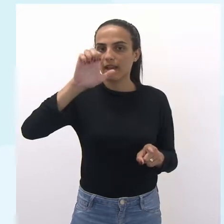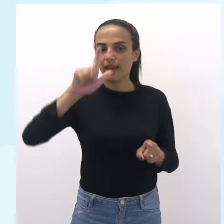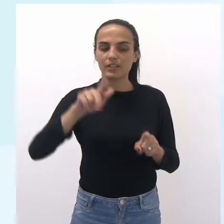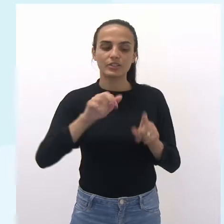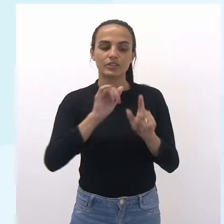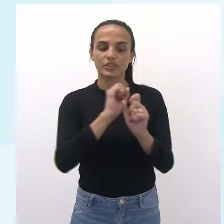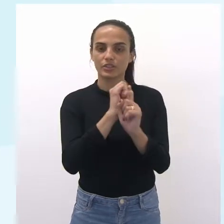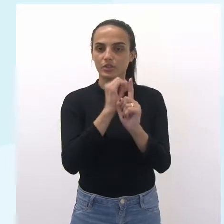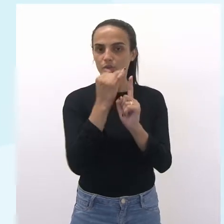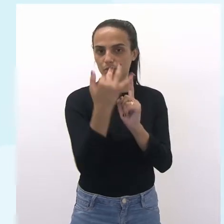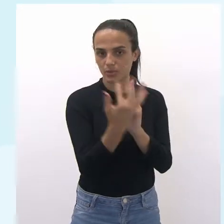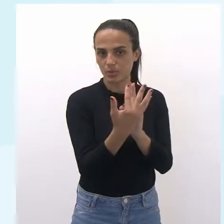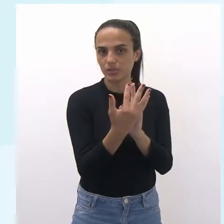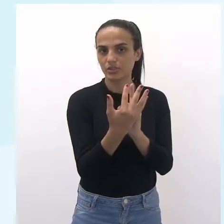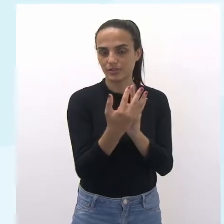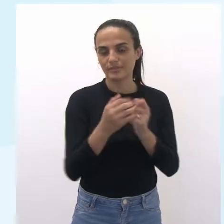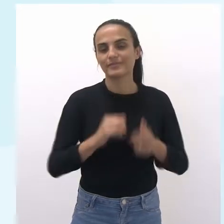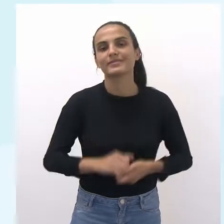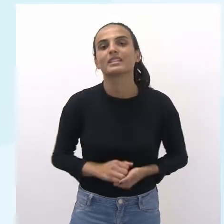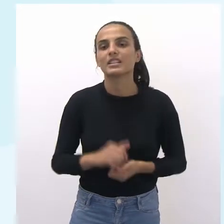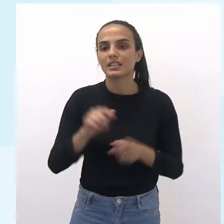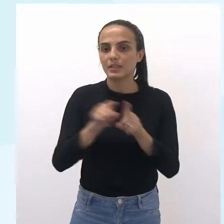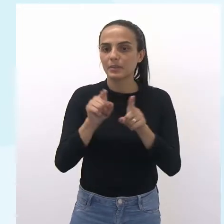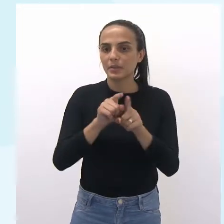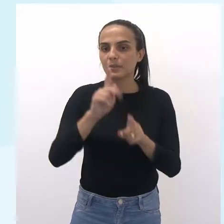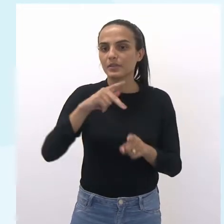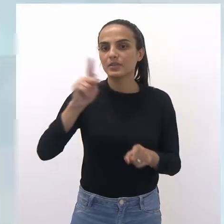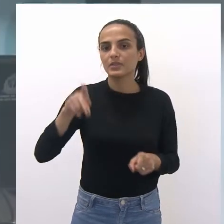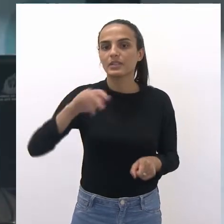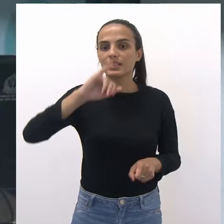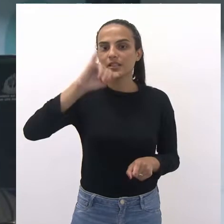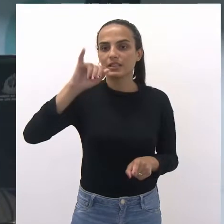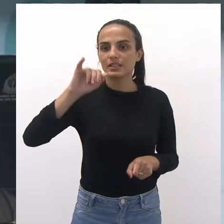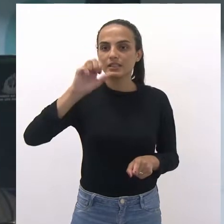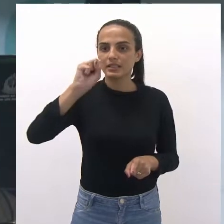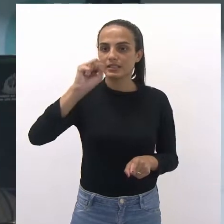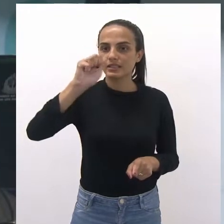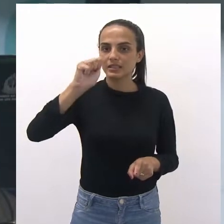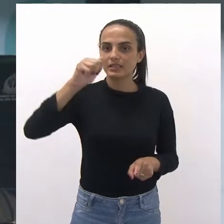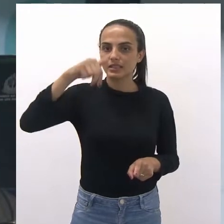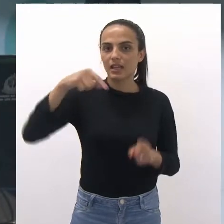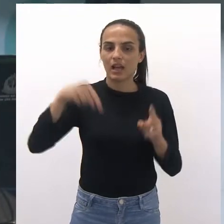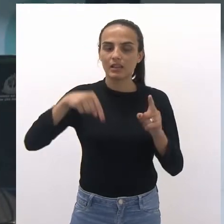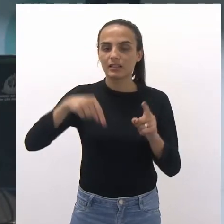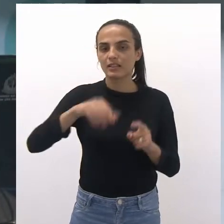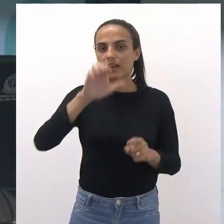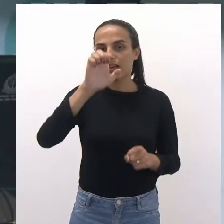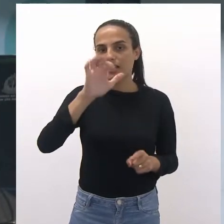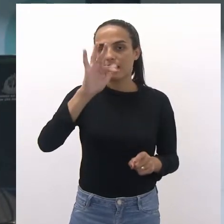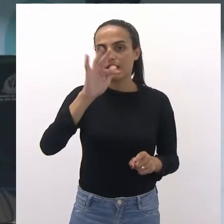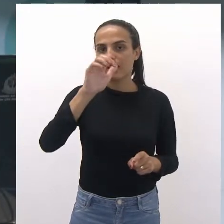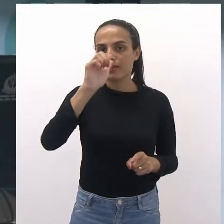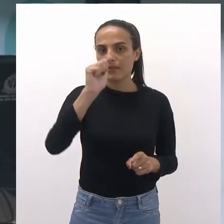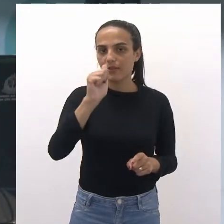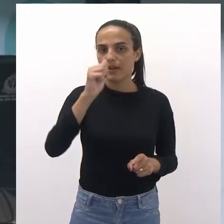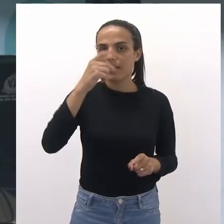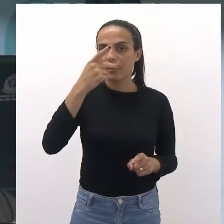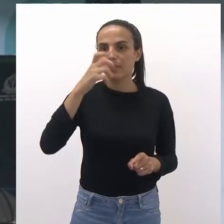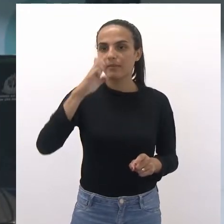Regina Jerônimo, de Sociologia. Então, esta é a equipe aqui da EFAP, que compõe aí a área de Ciências